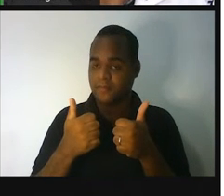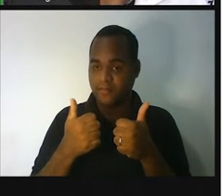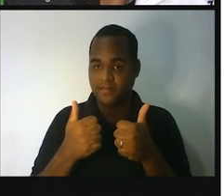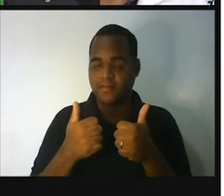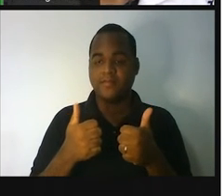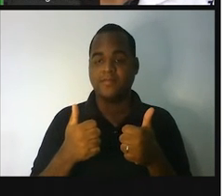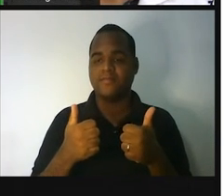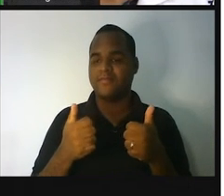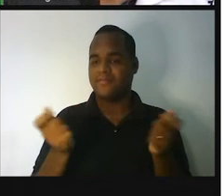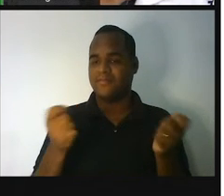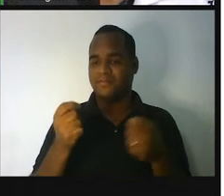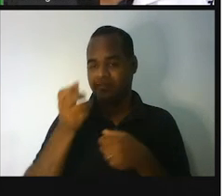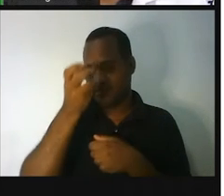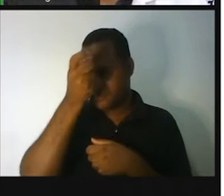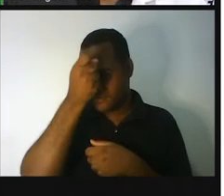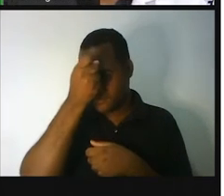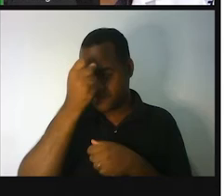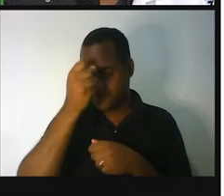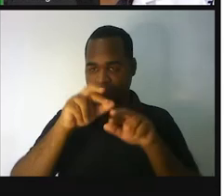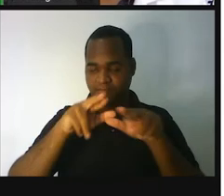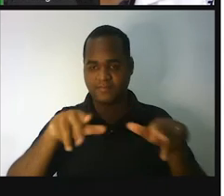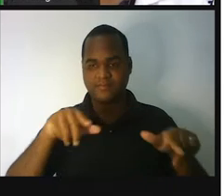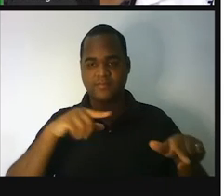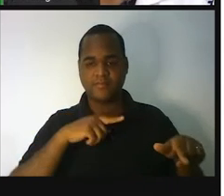então como aprender